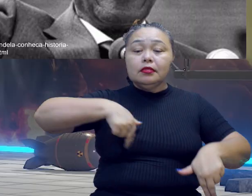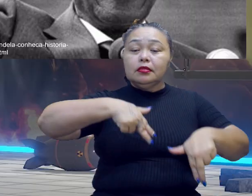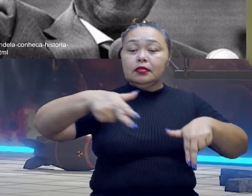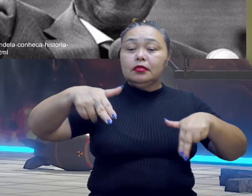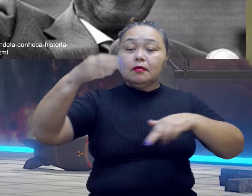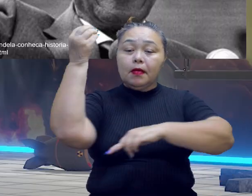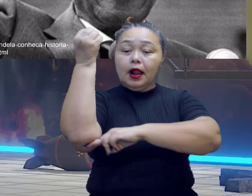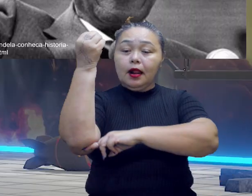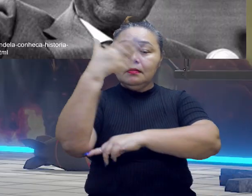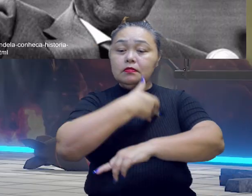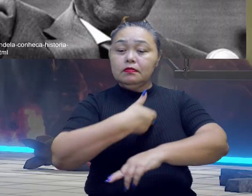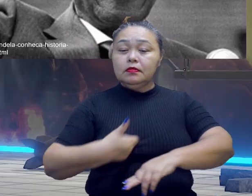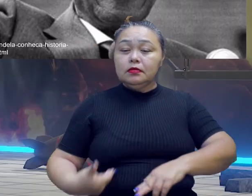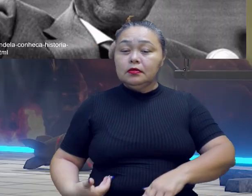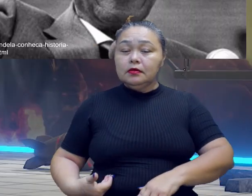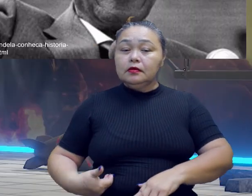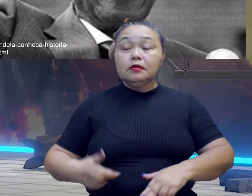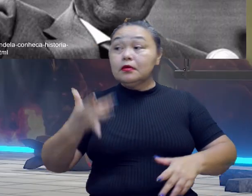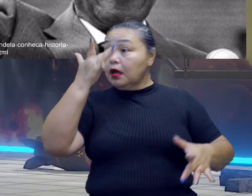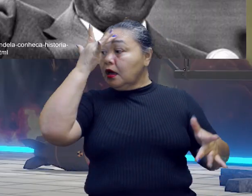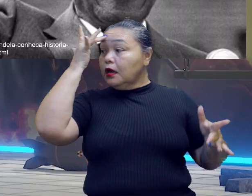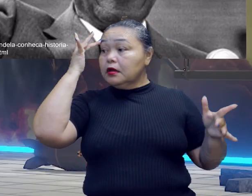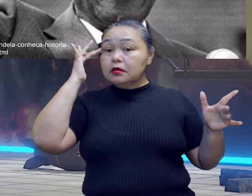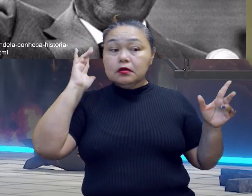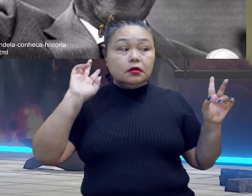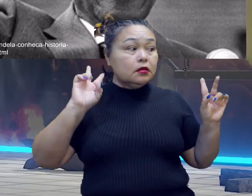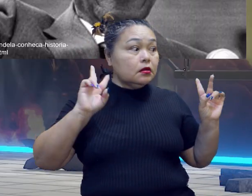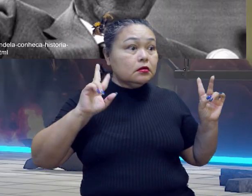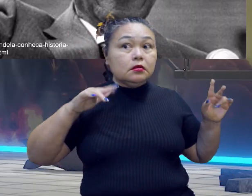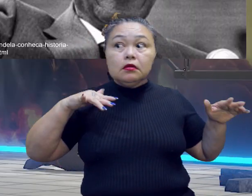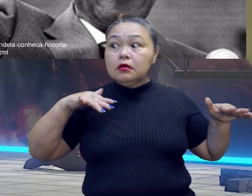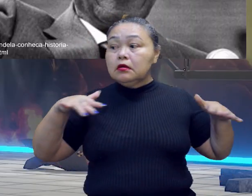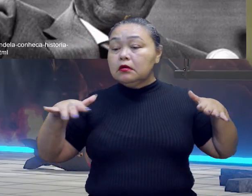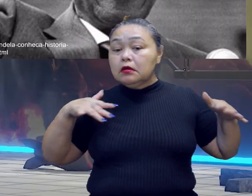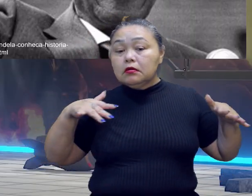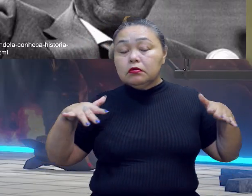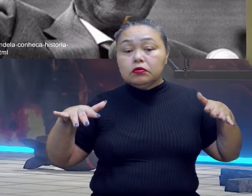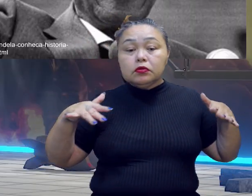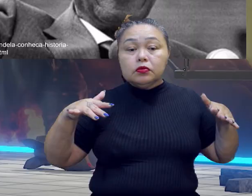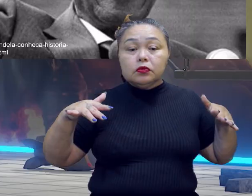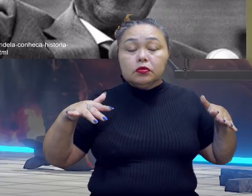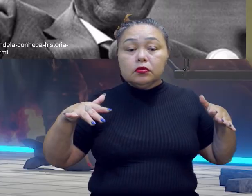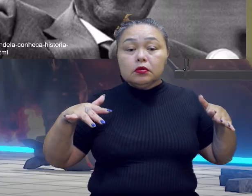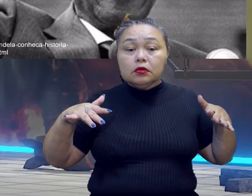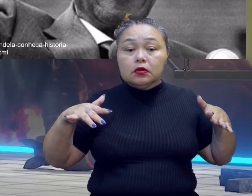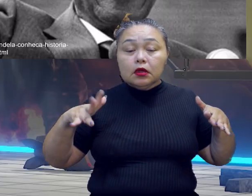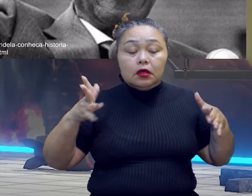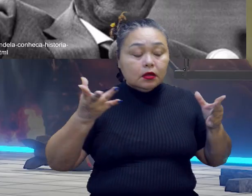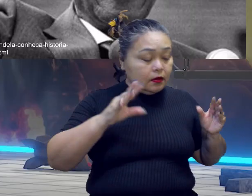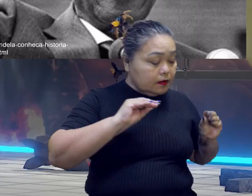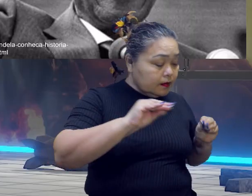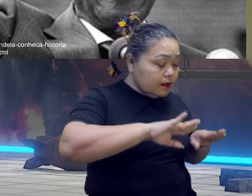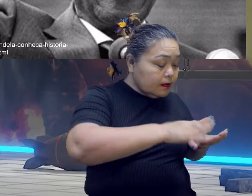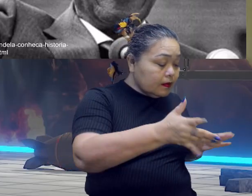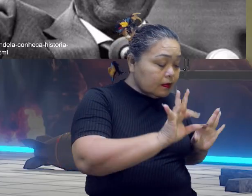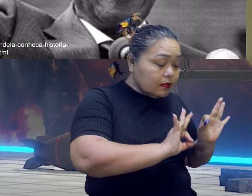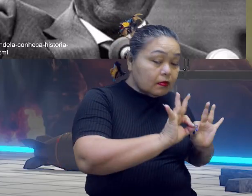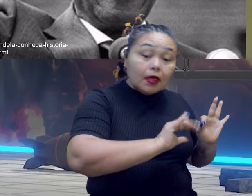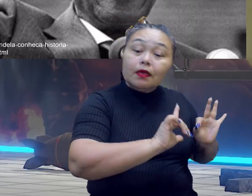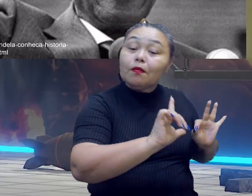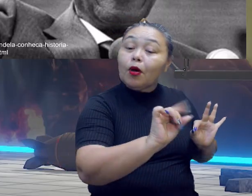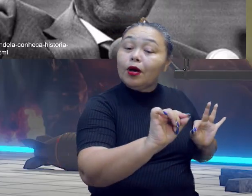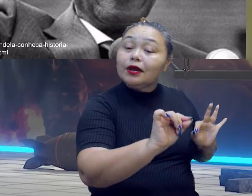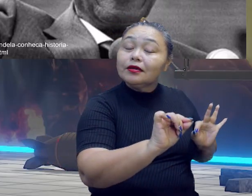palácio do governo e as pessoas estão ajeitando sua mesa e tudo para ir